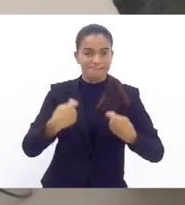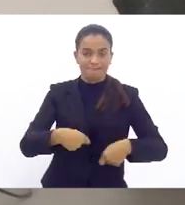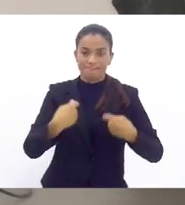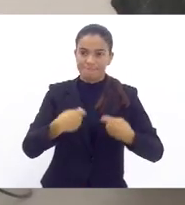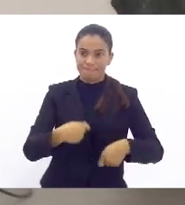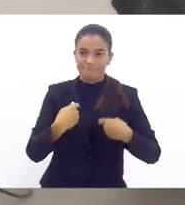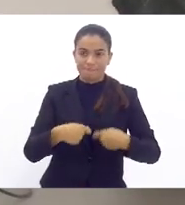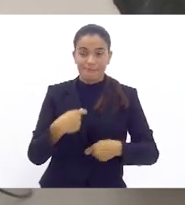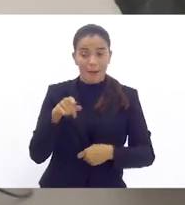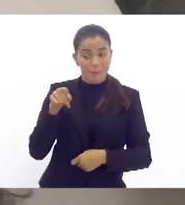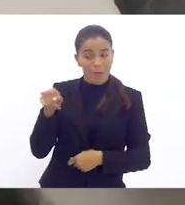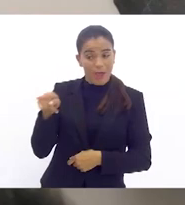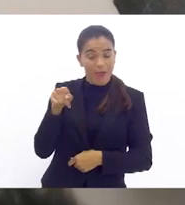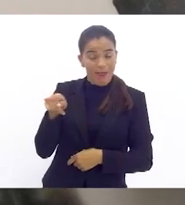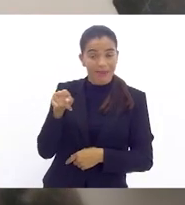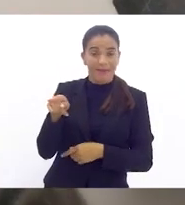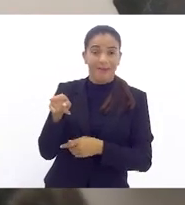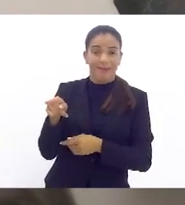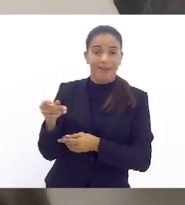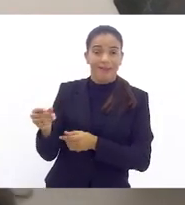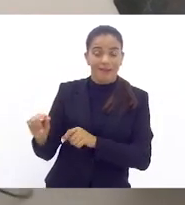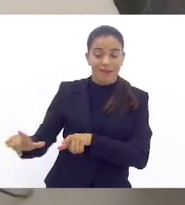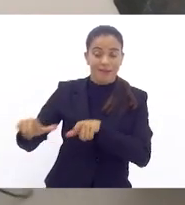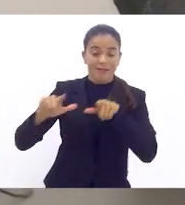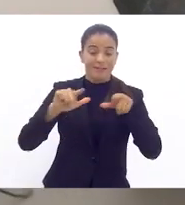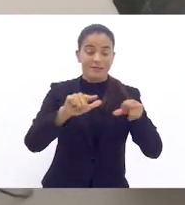que é ele que certifica